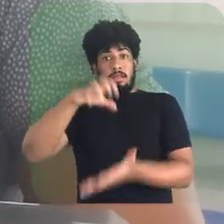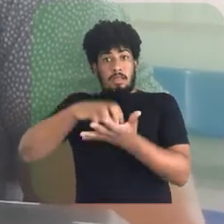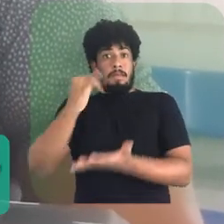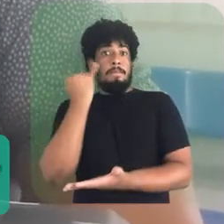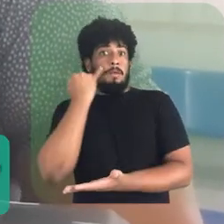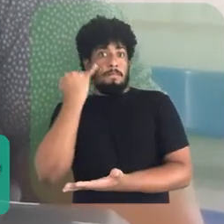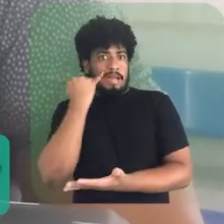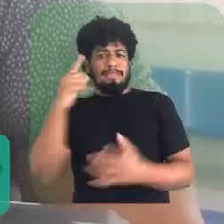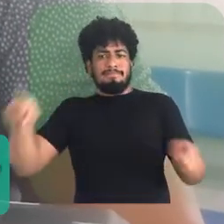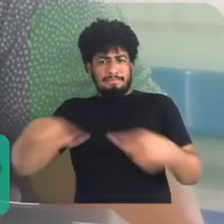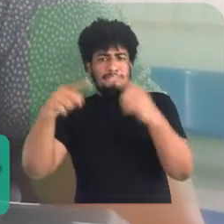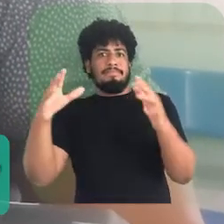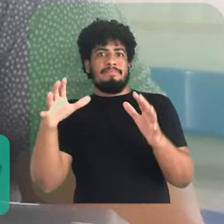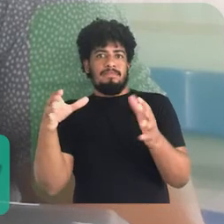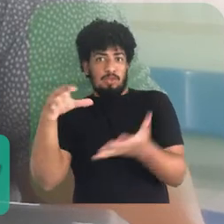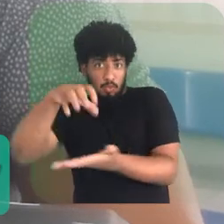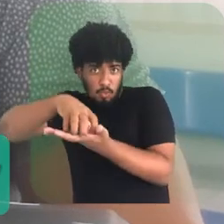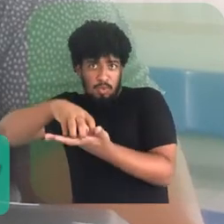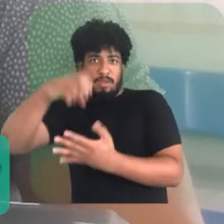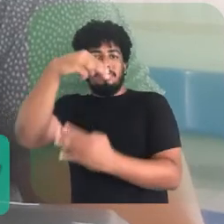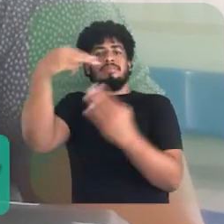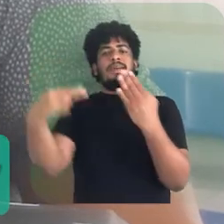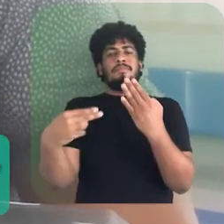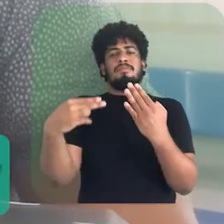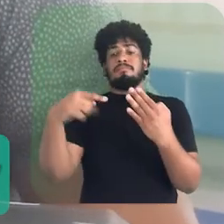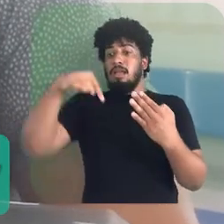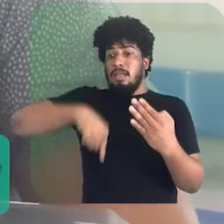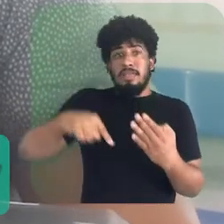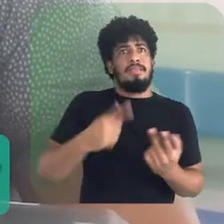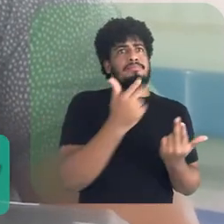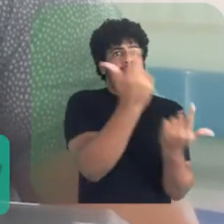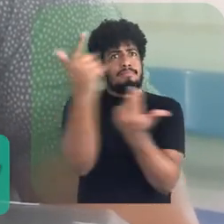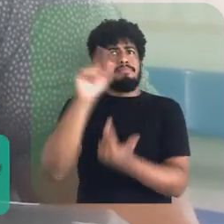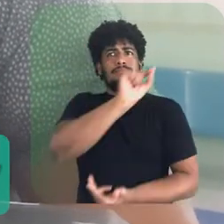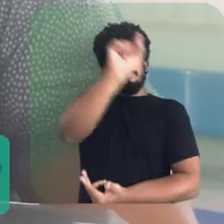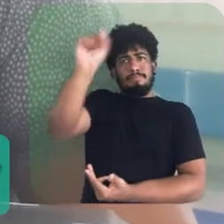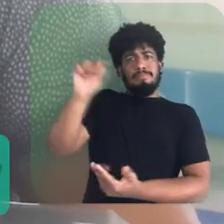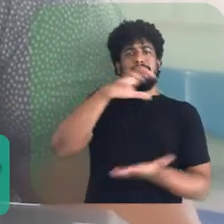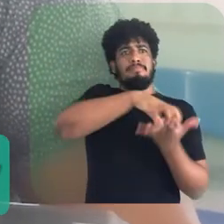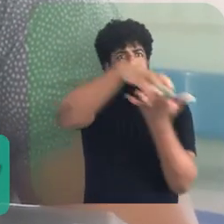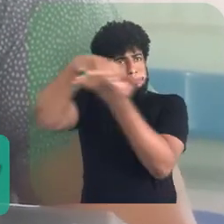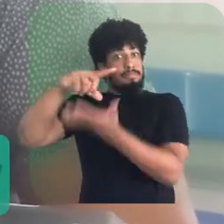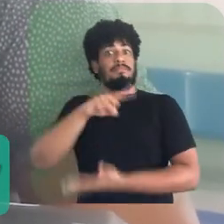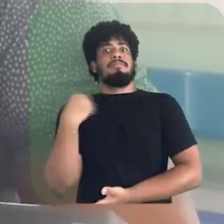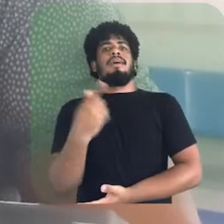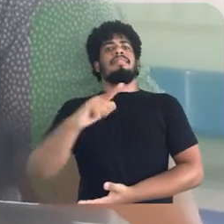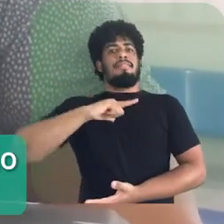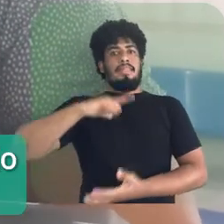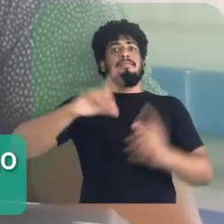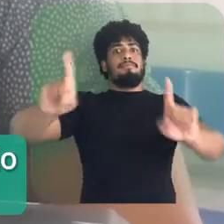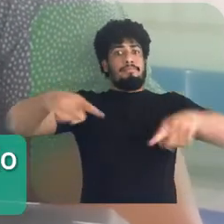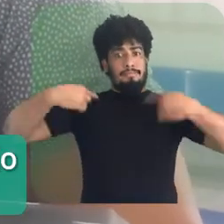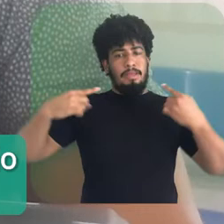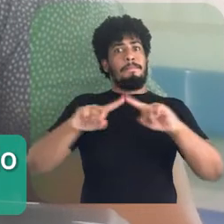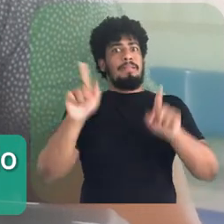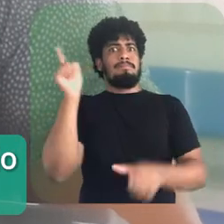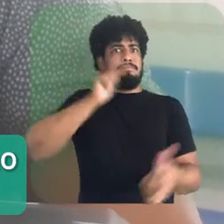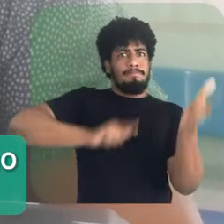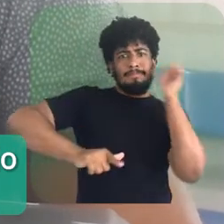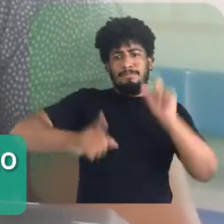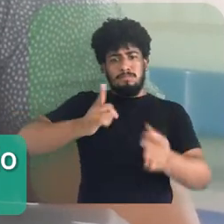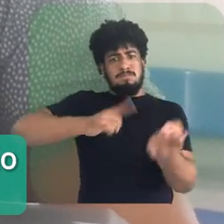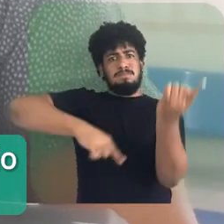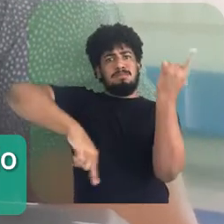NAPNE. Aqui, nós, assim como nos outros campi, vemos enfrentando desafios e também dando